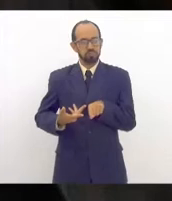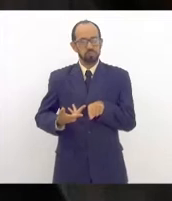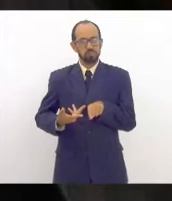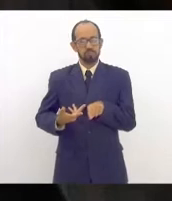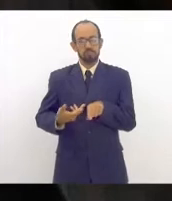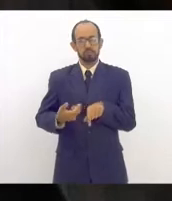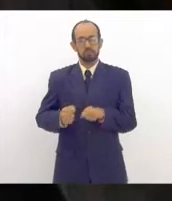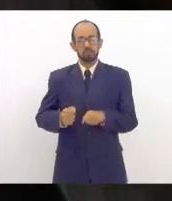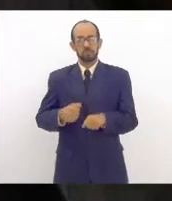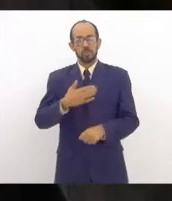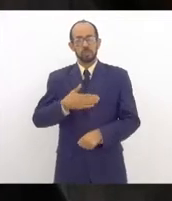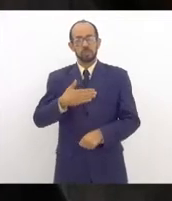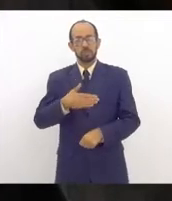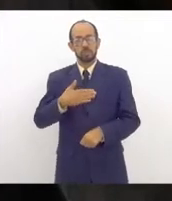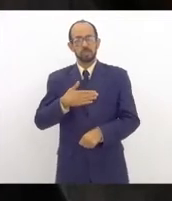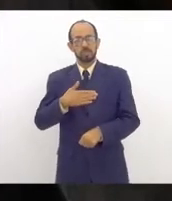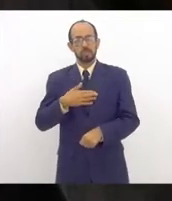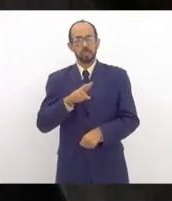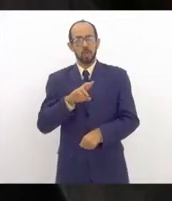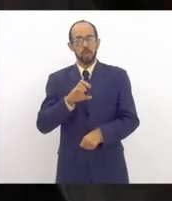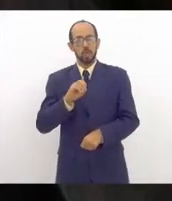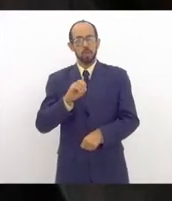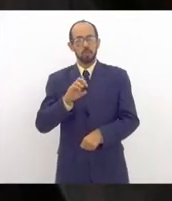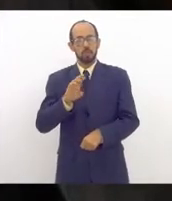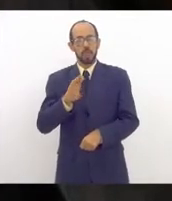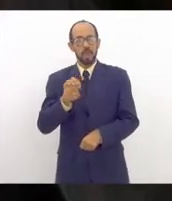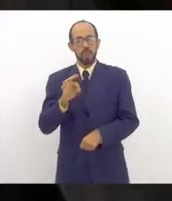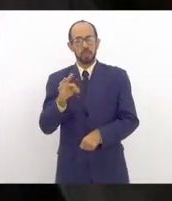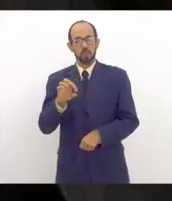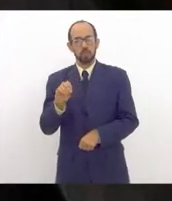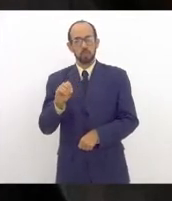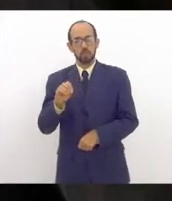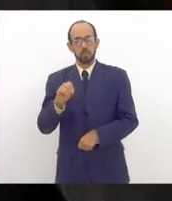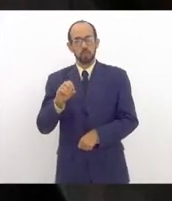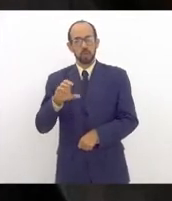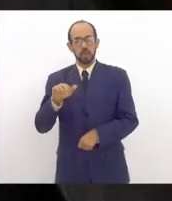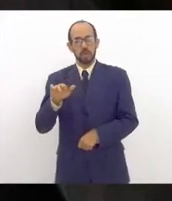o querido Roberto Carlos que